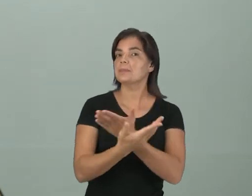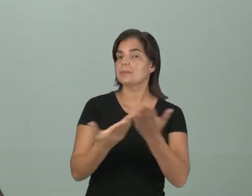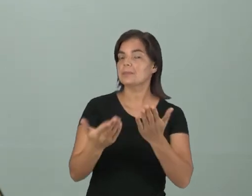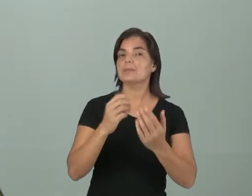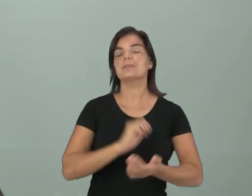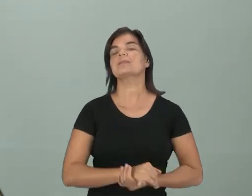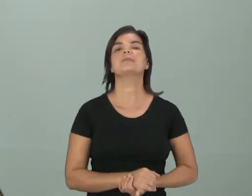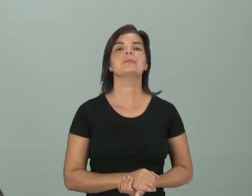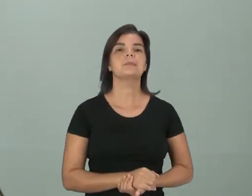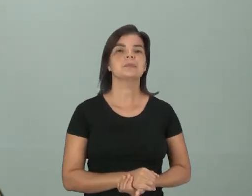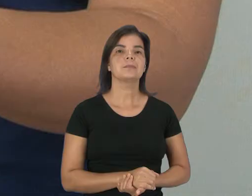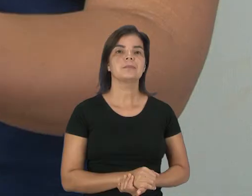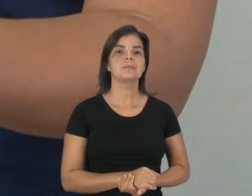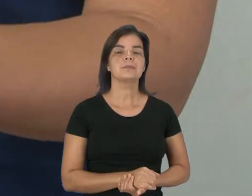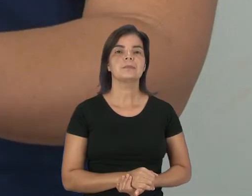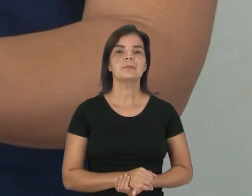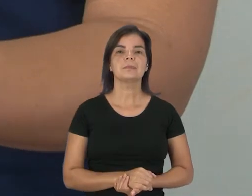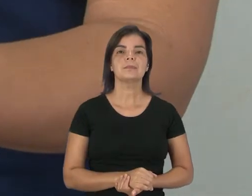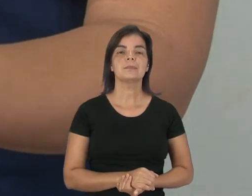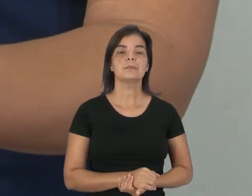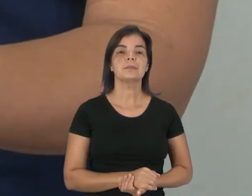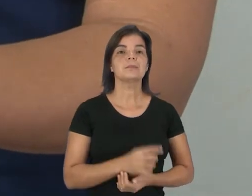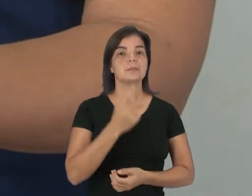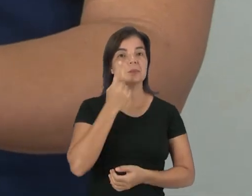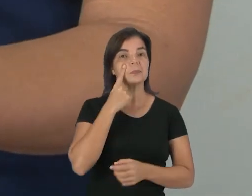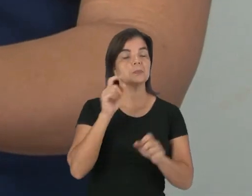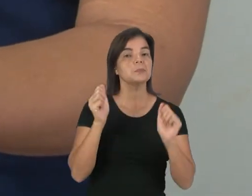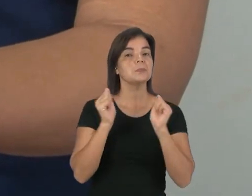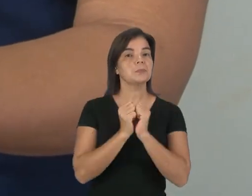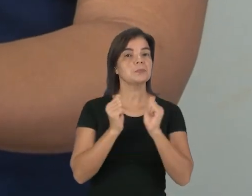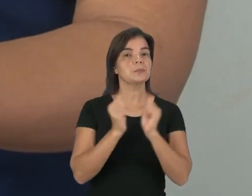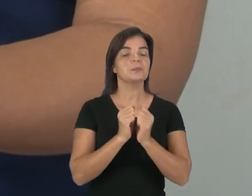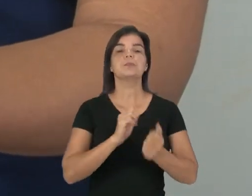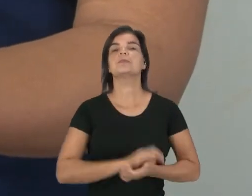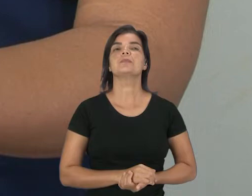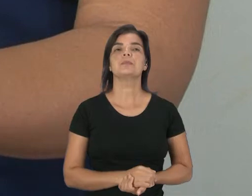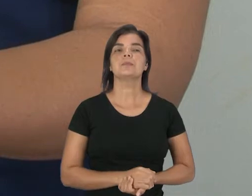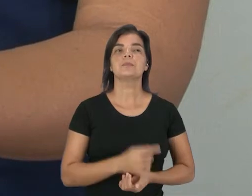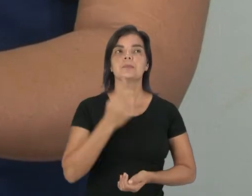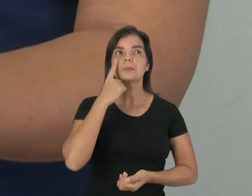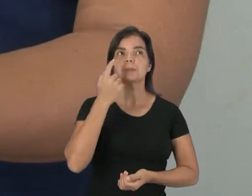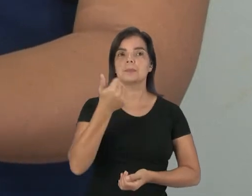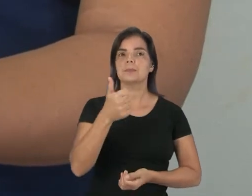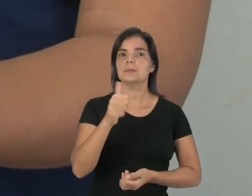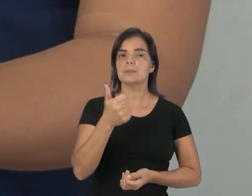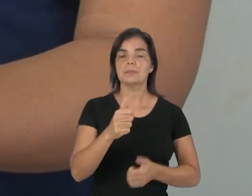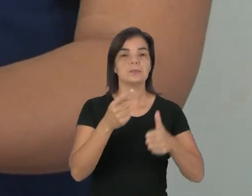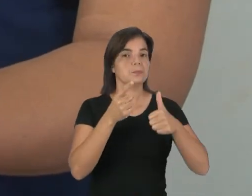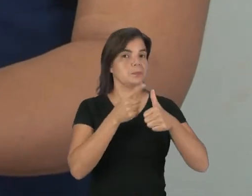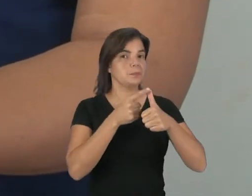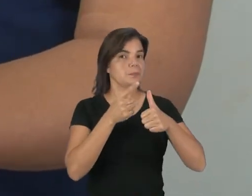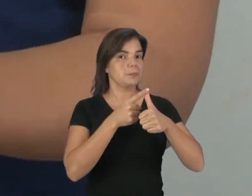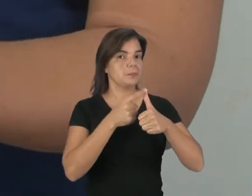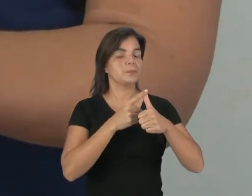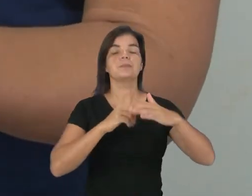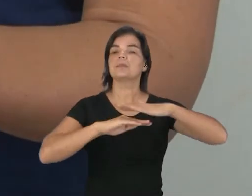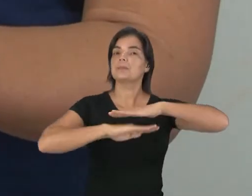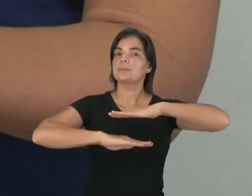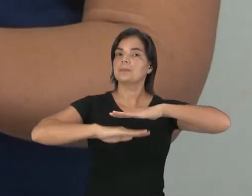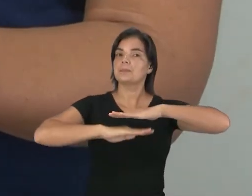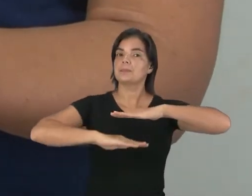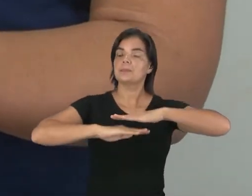vocês essa daqui. Vamos ver juntos. Vamos analisar primeiro a